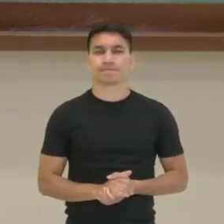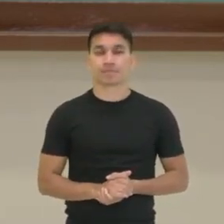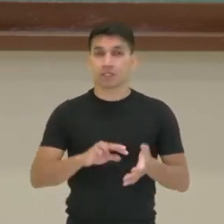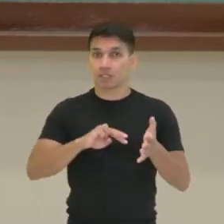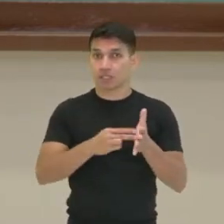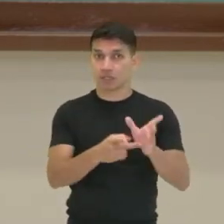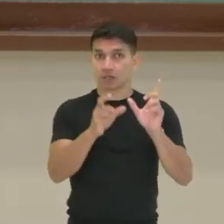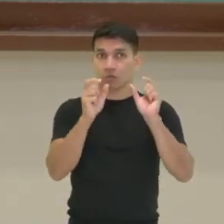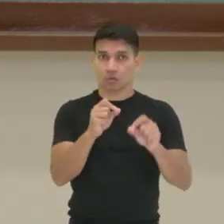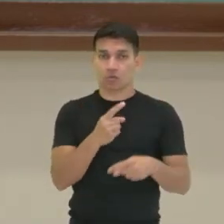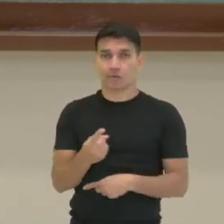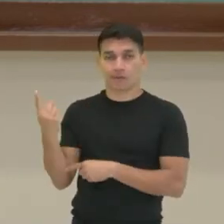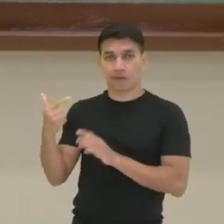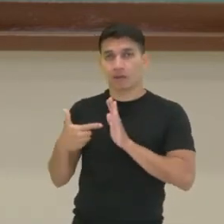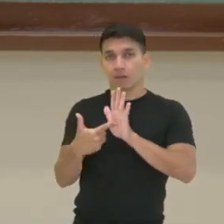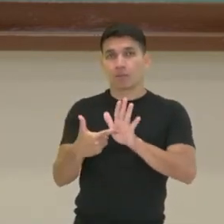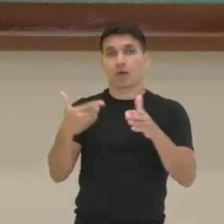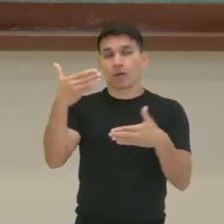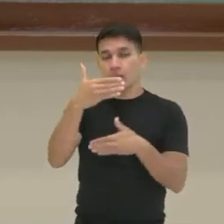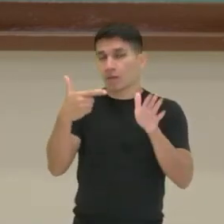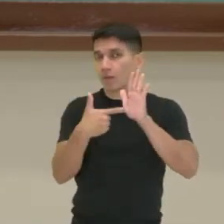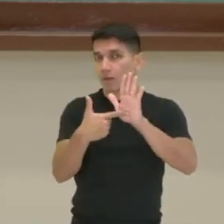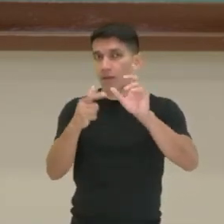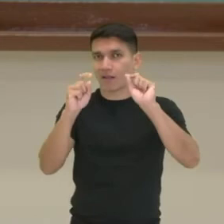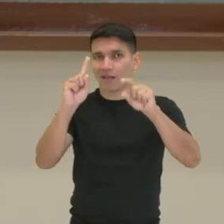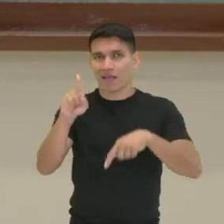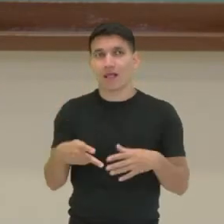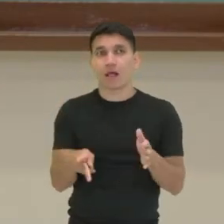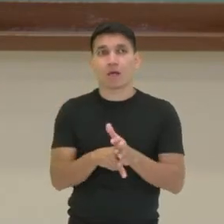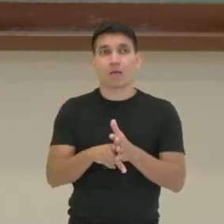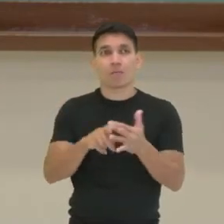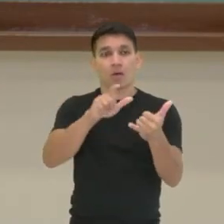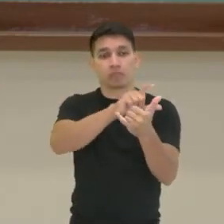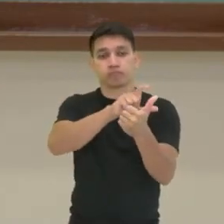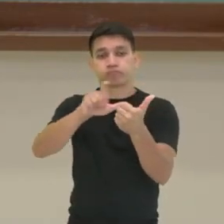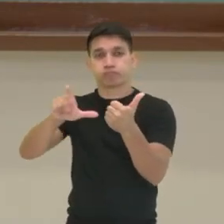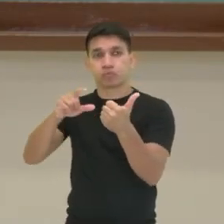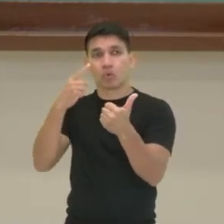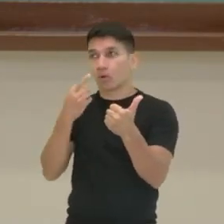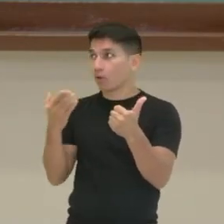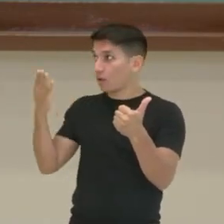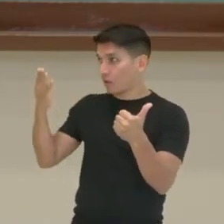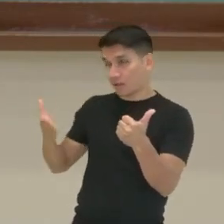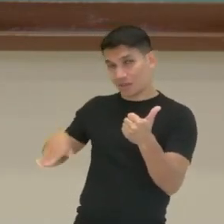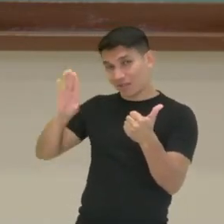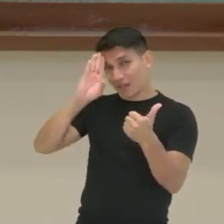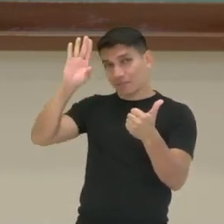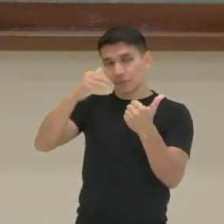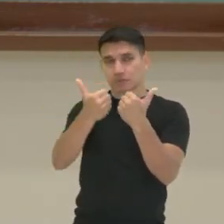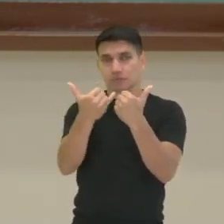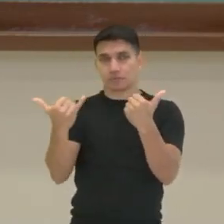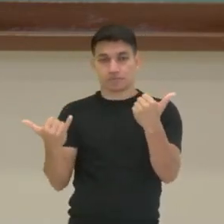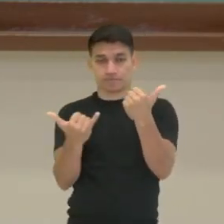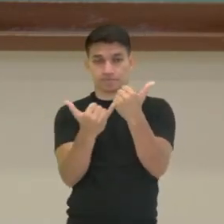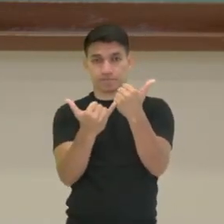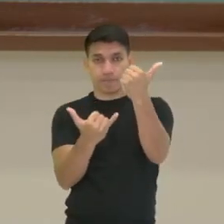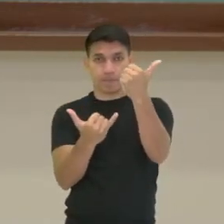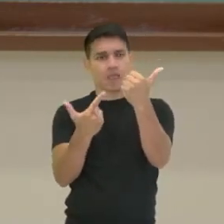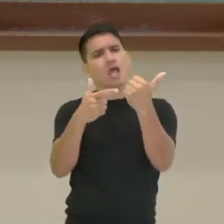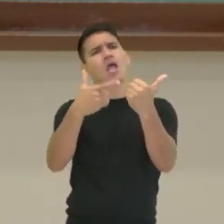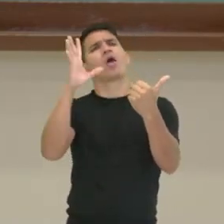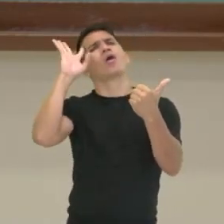quer dizer com isso? O que o slide está falando? Que essa oração aqui, principal, que é o